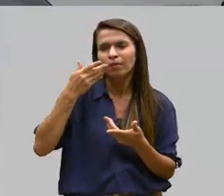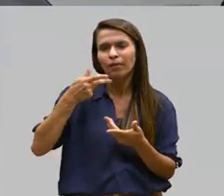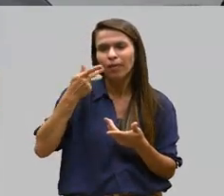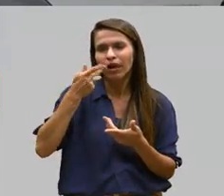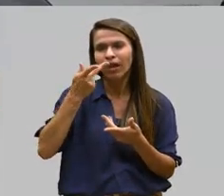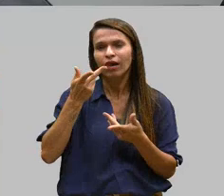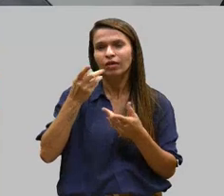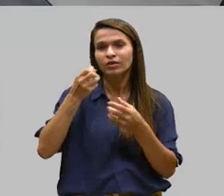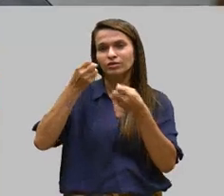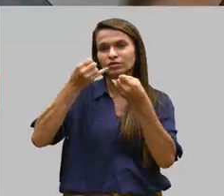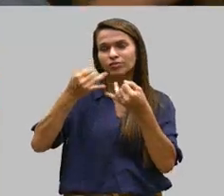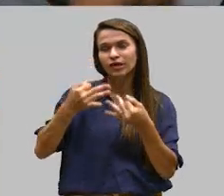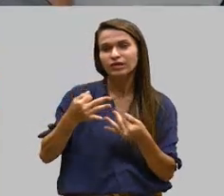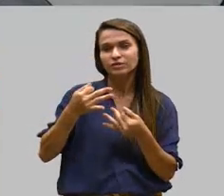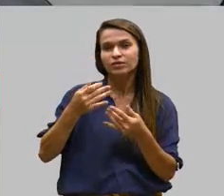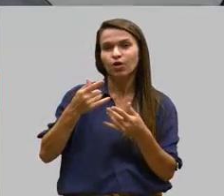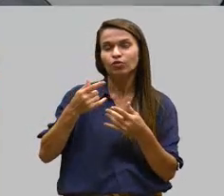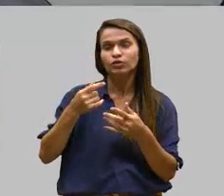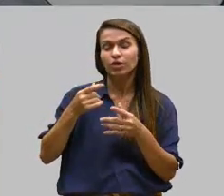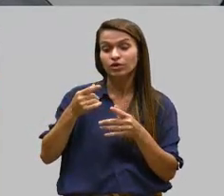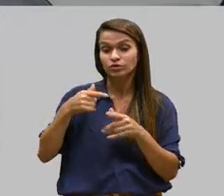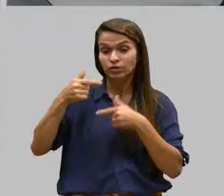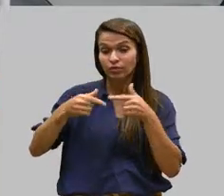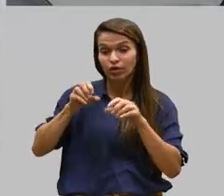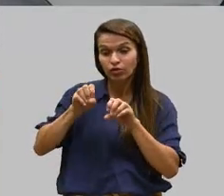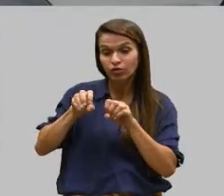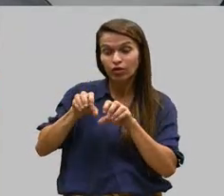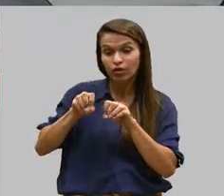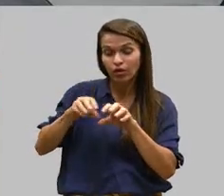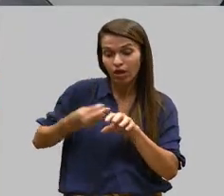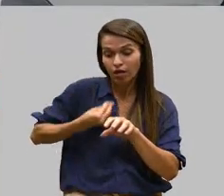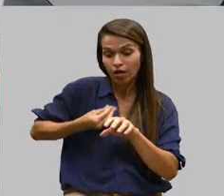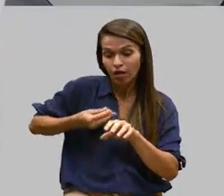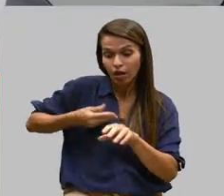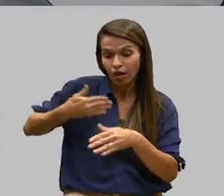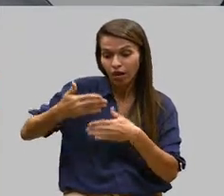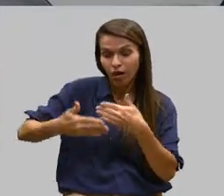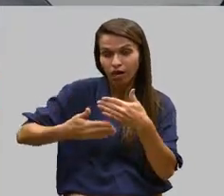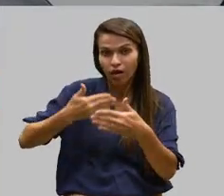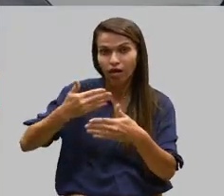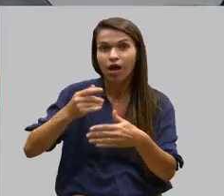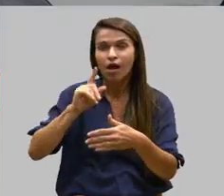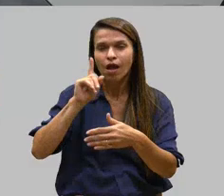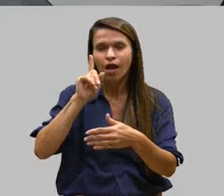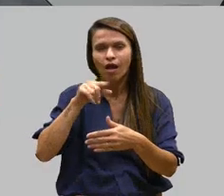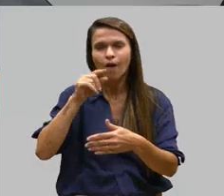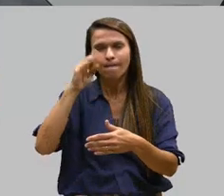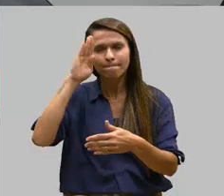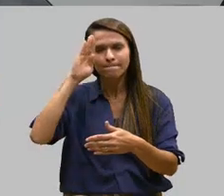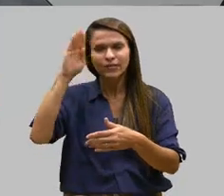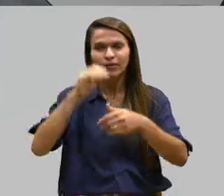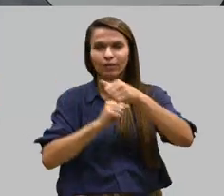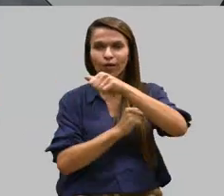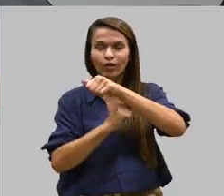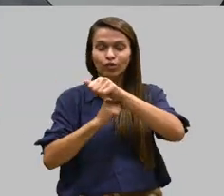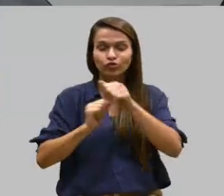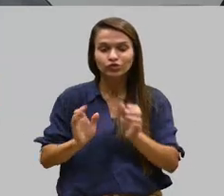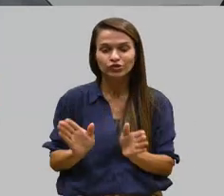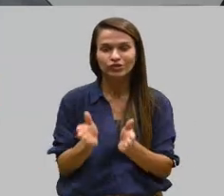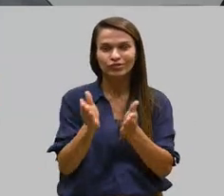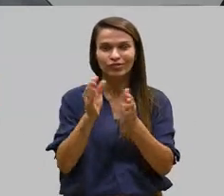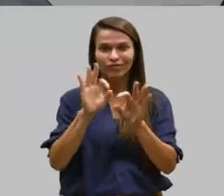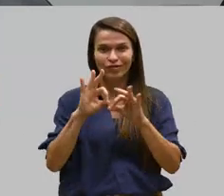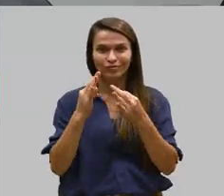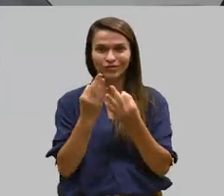com educação ao longo da vida e na educação ao longo da vida um do principal Pilar é o símbolo que a família dá